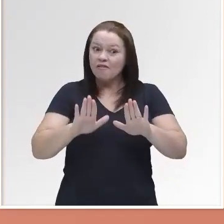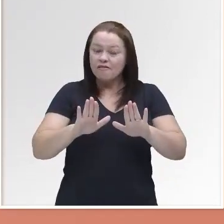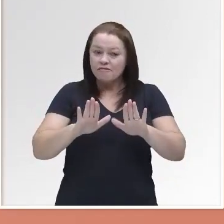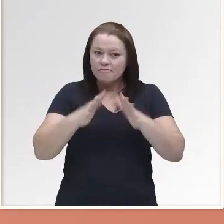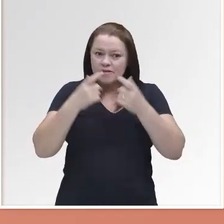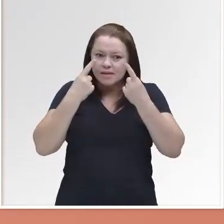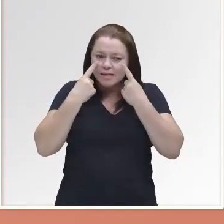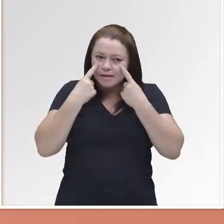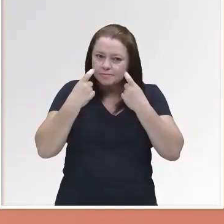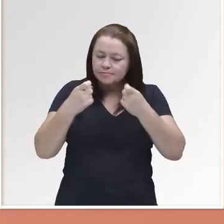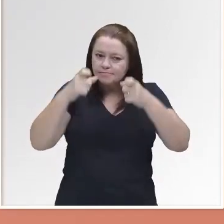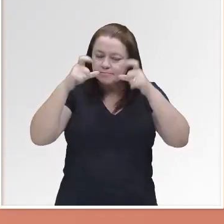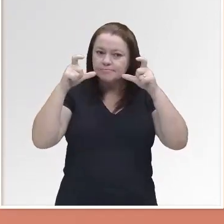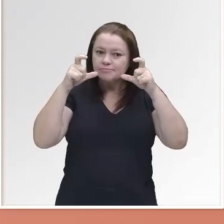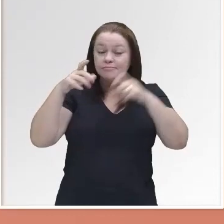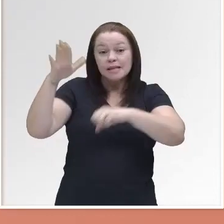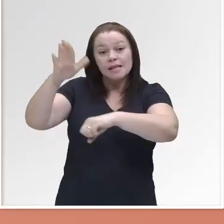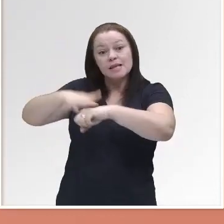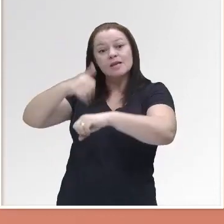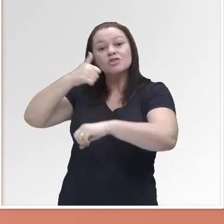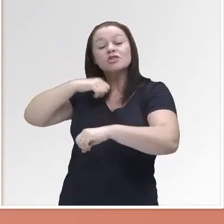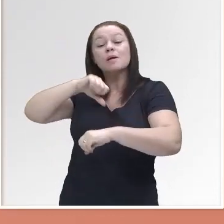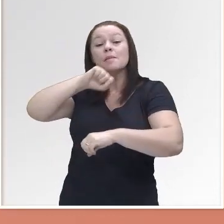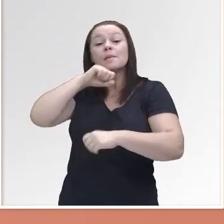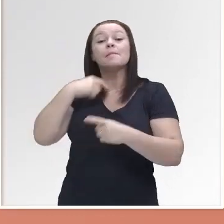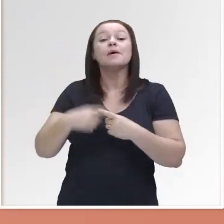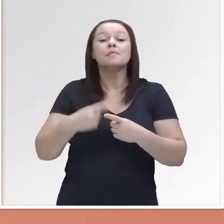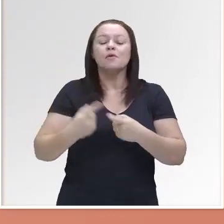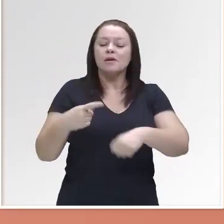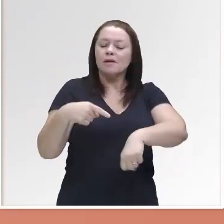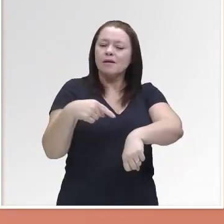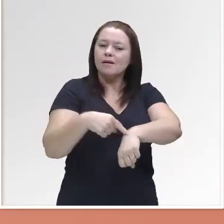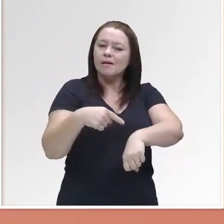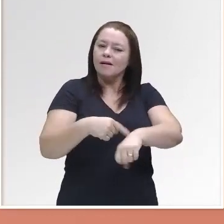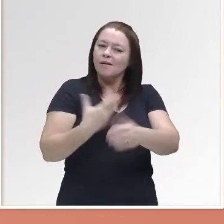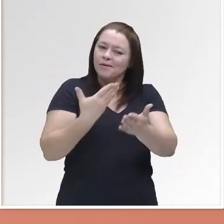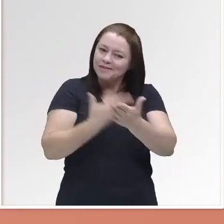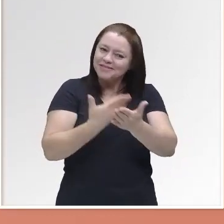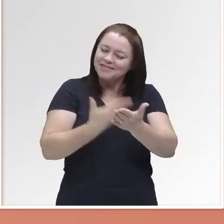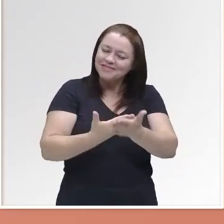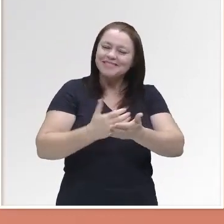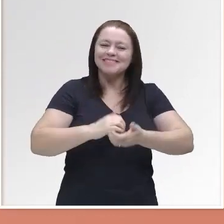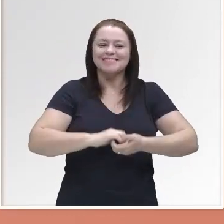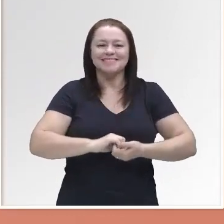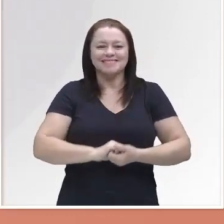fique ligado, chame a mamãe, porque é nossa hora de estudar.